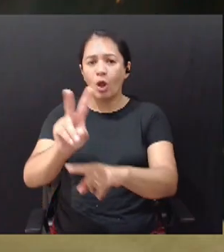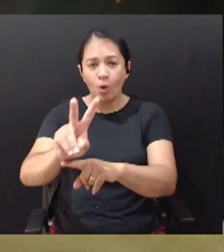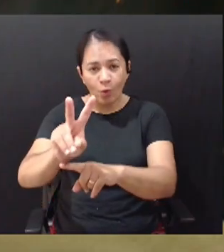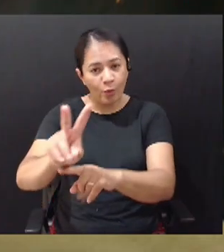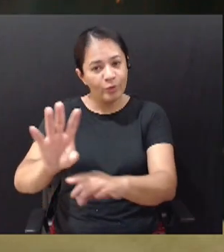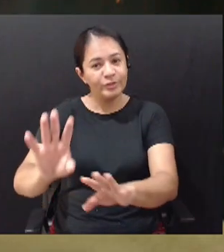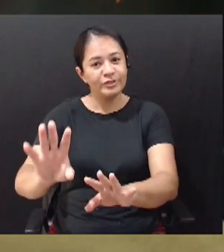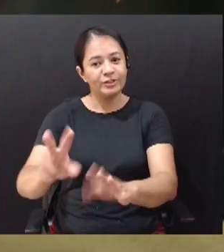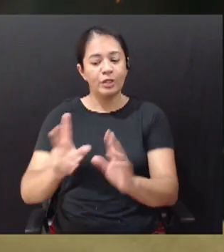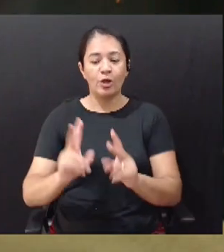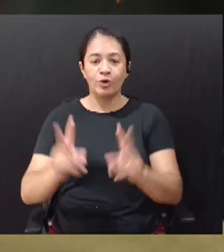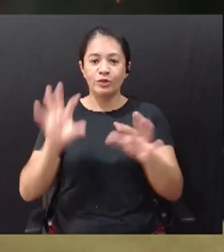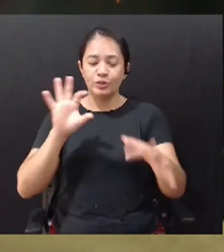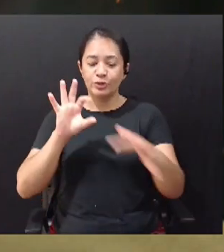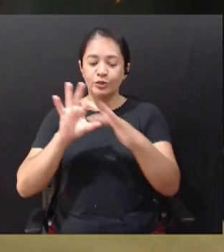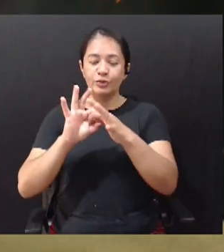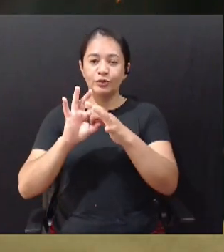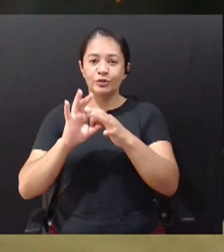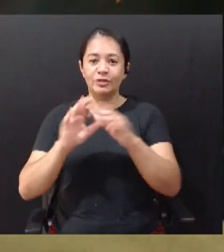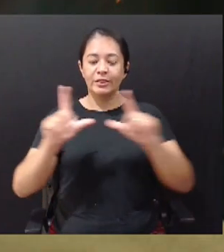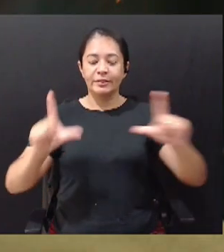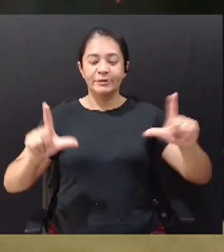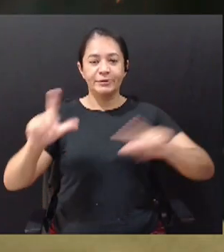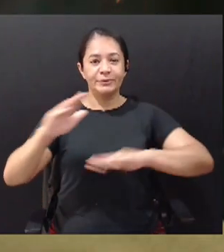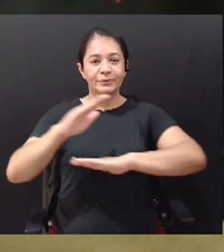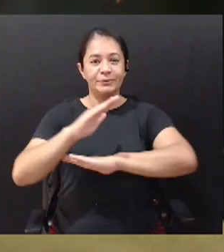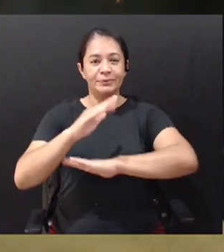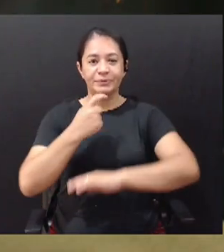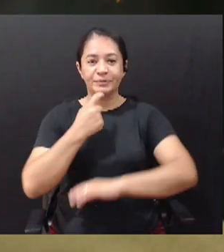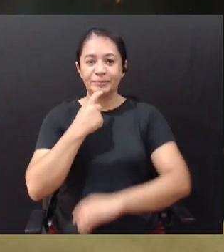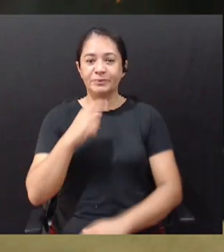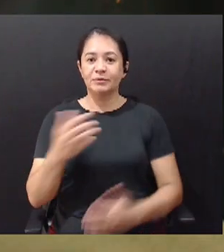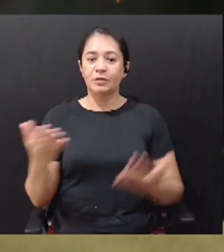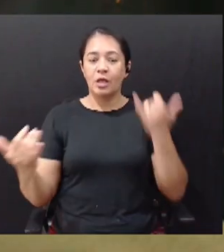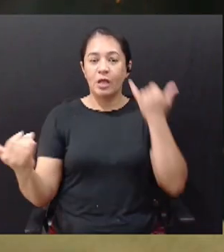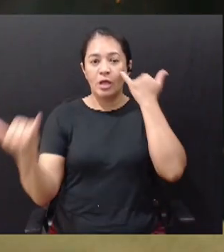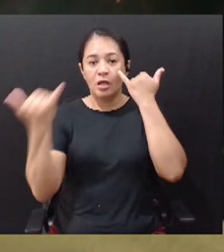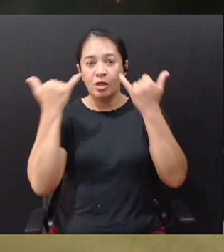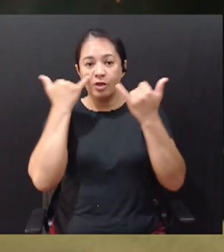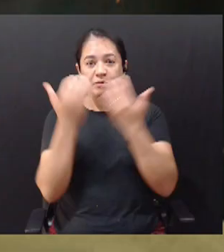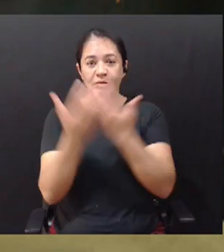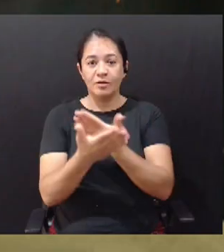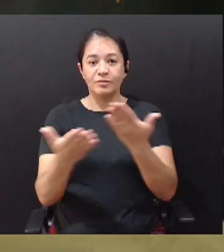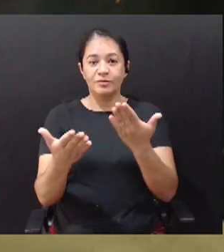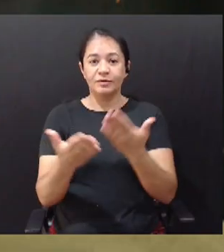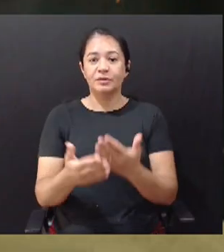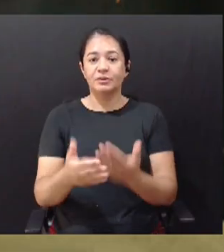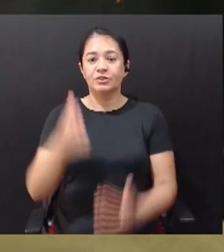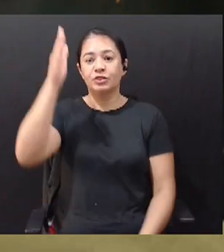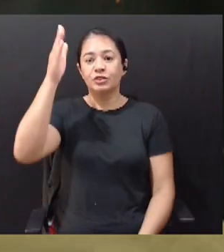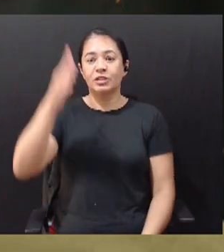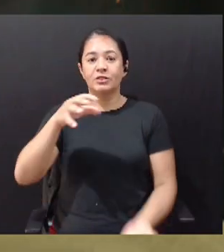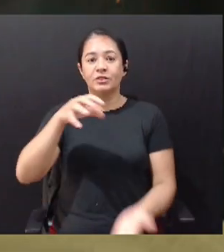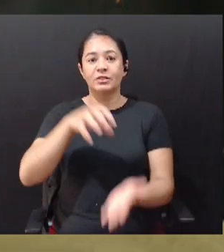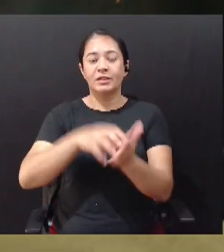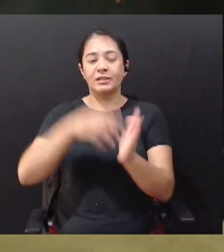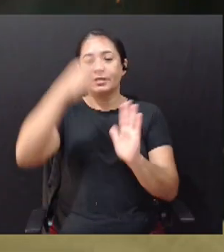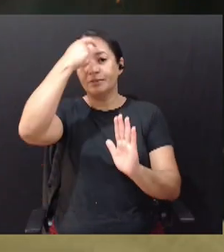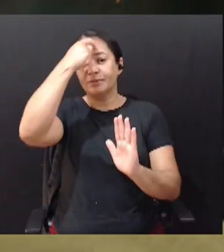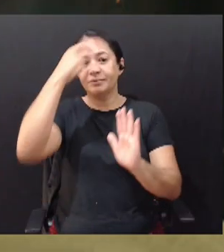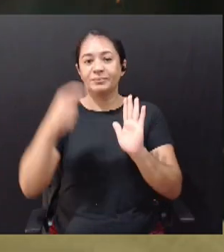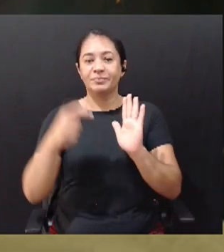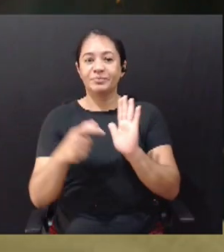gente aqui na TV Câmara Campinas. Nós temos informação para você daqui a pouquinho, direto da Central de Inteligência Artificial, com a Íria, né, a